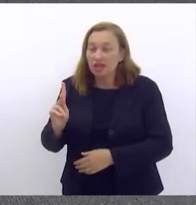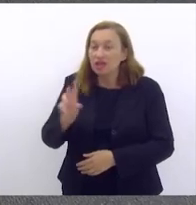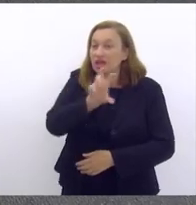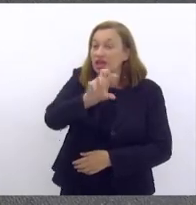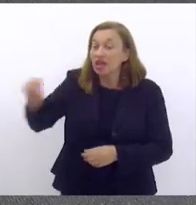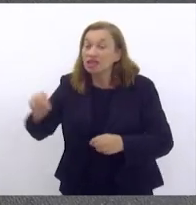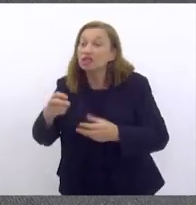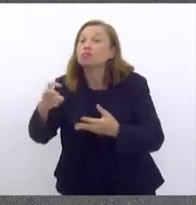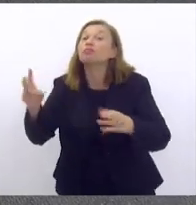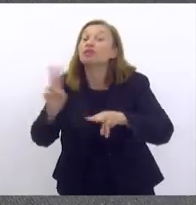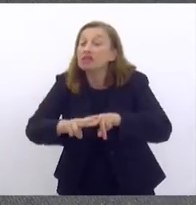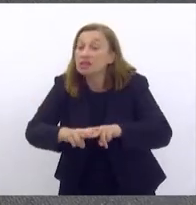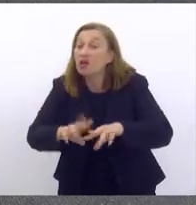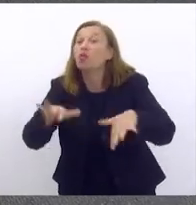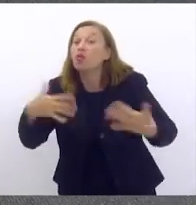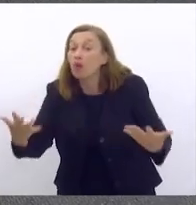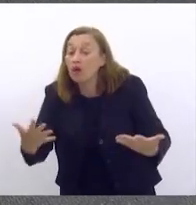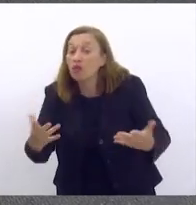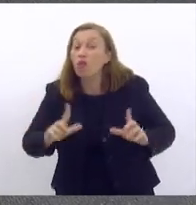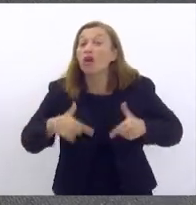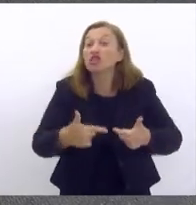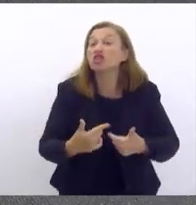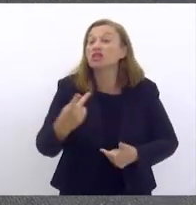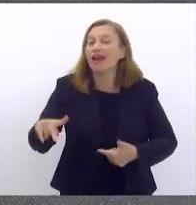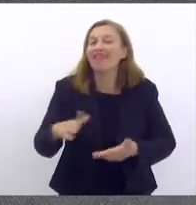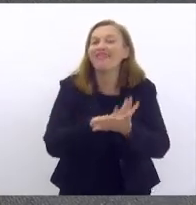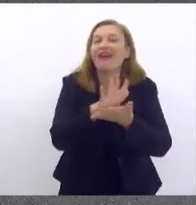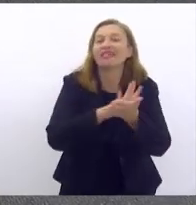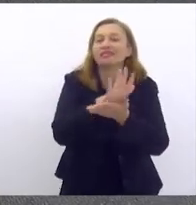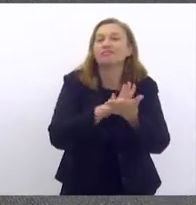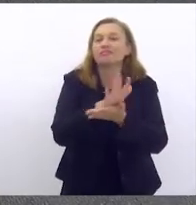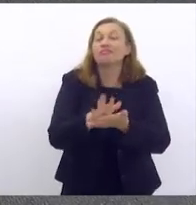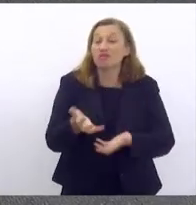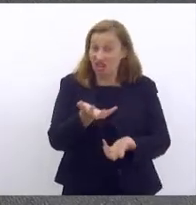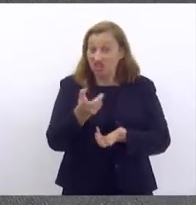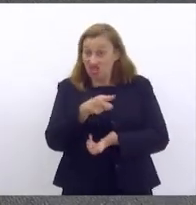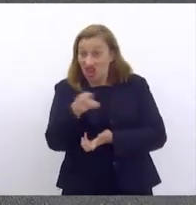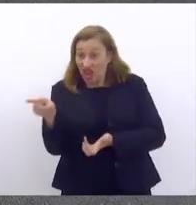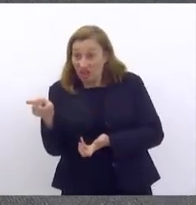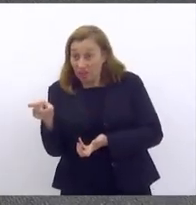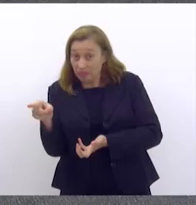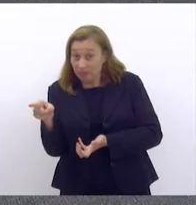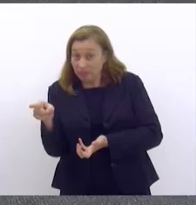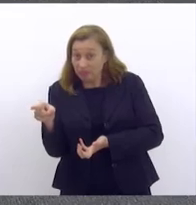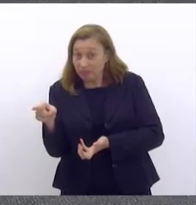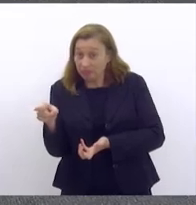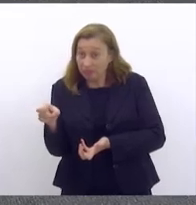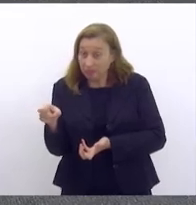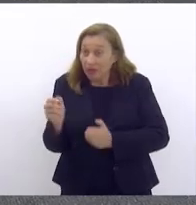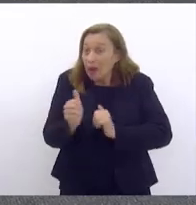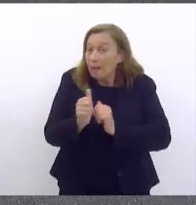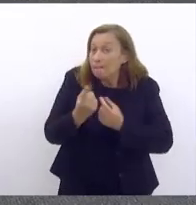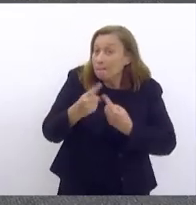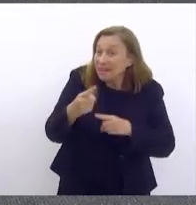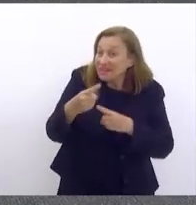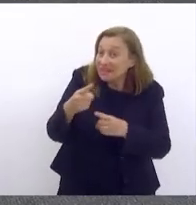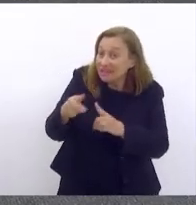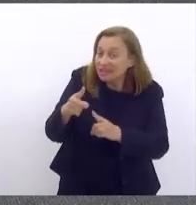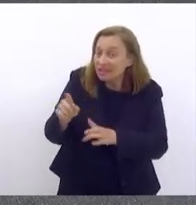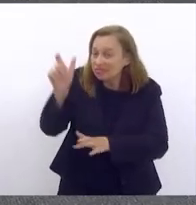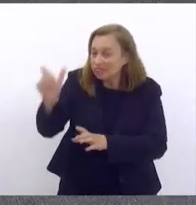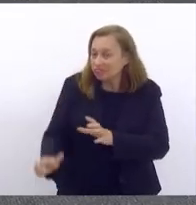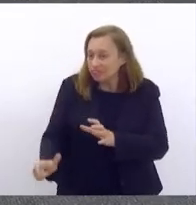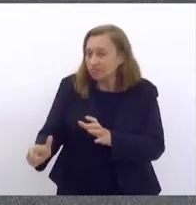foi a ação preventiva de segurança? Nenhuma. O que eles querem é perseguir o